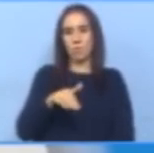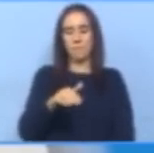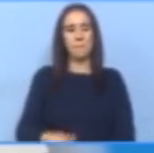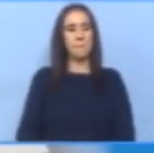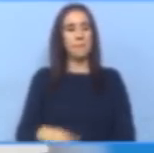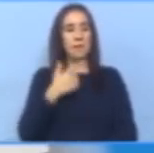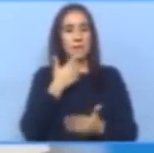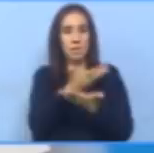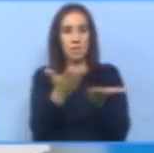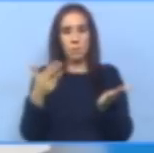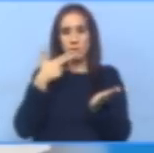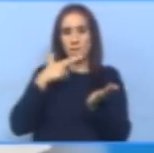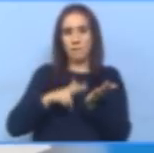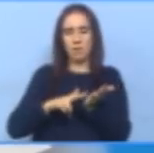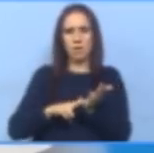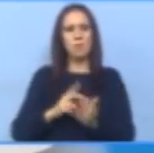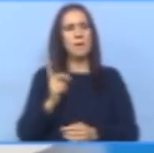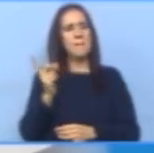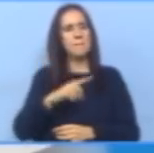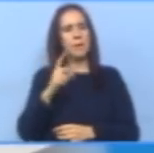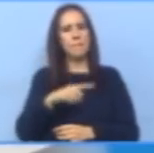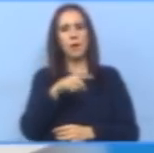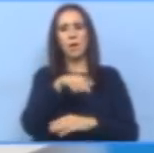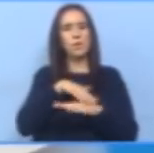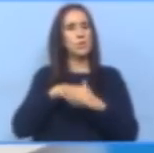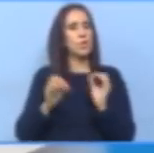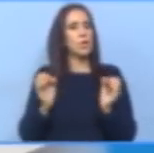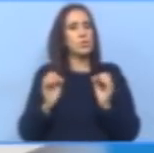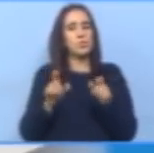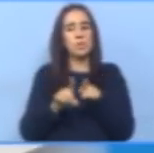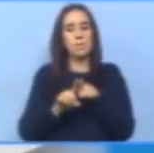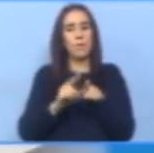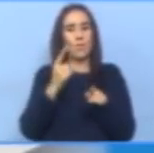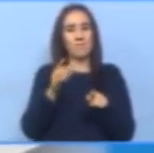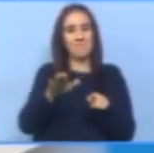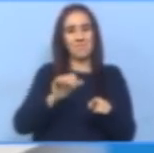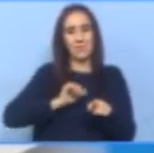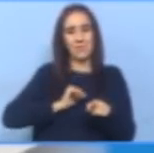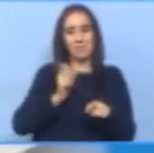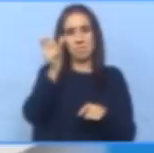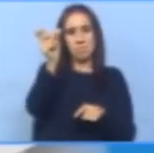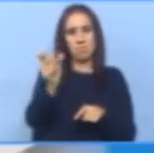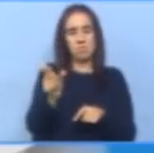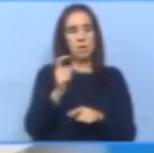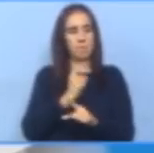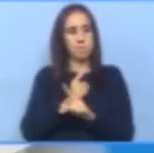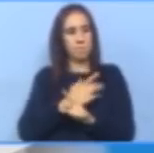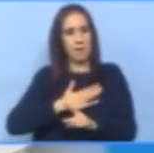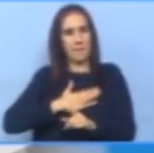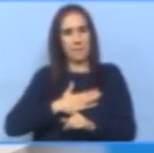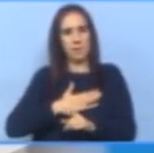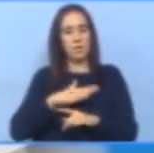vos digo, quantas vezes o deixastes de fazer a um dos meus irmãos mais pequeninos, também a mim